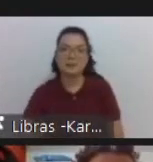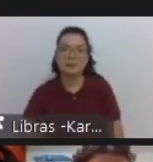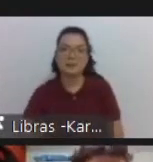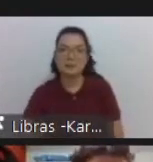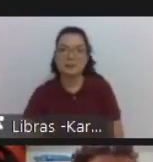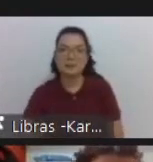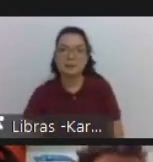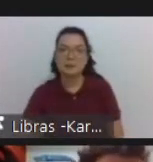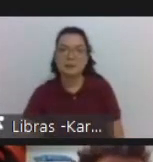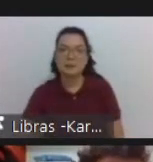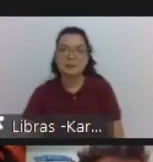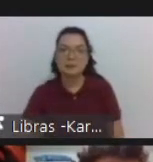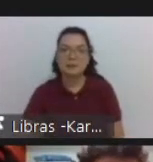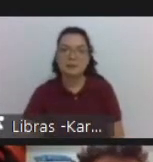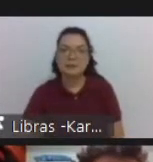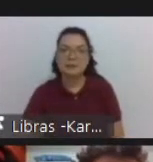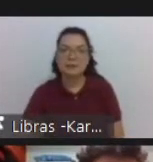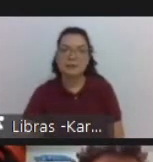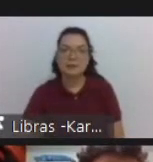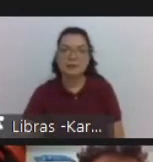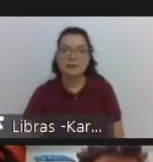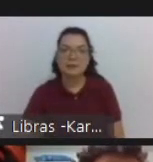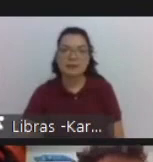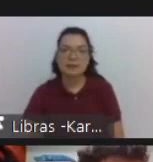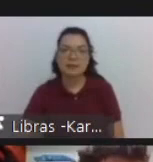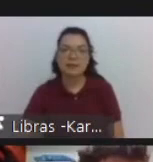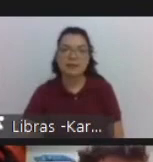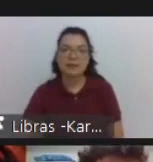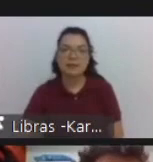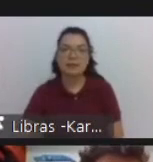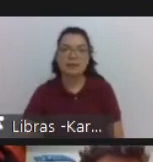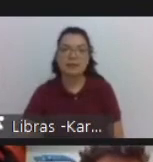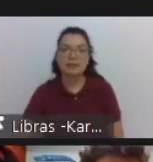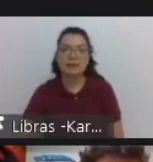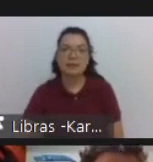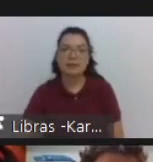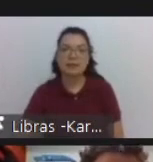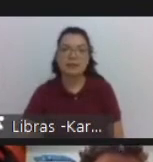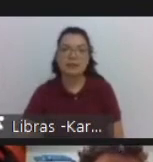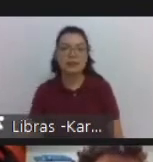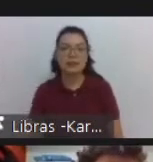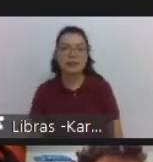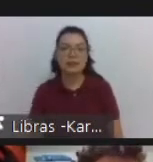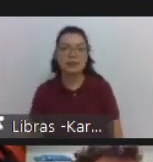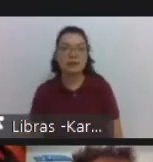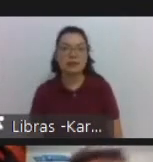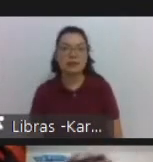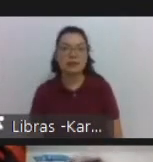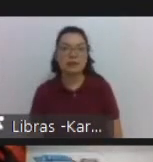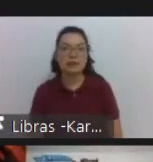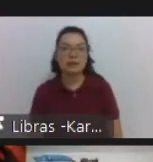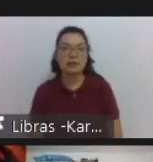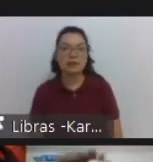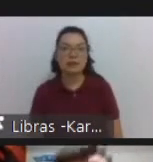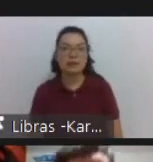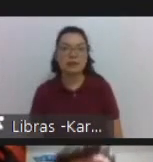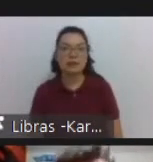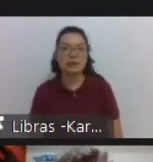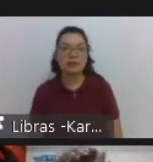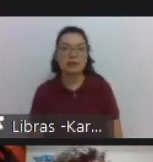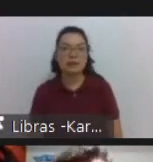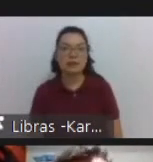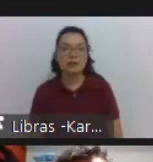Duas doses de vacina para poder aglomerar e gritar fora Bolsonaro. Com toda a nossa padrão do ano.